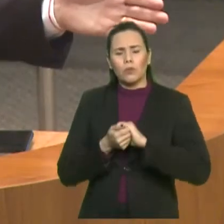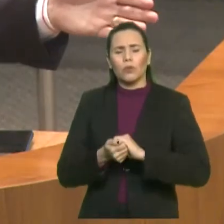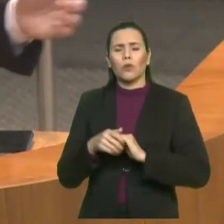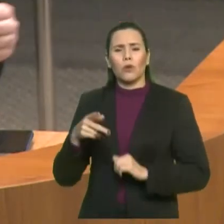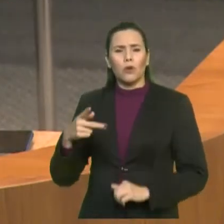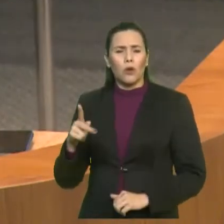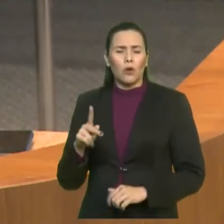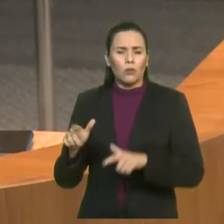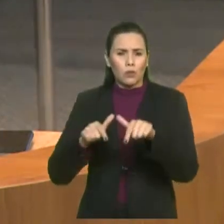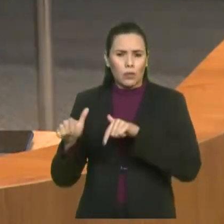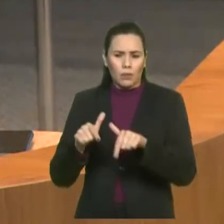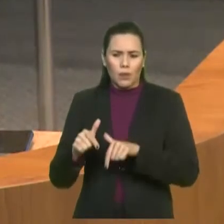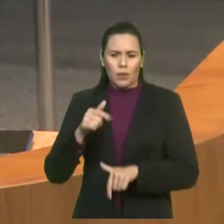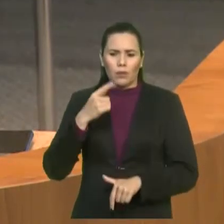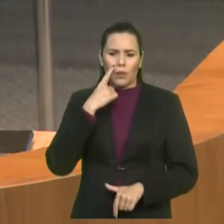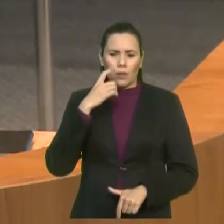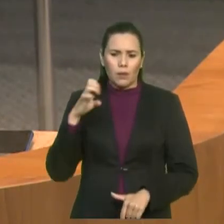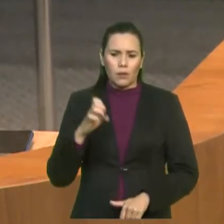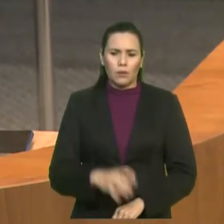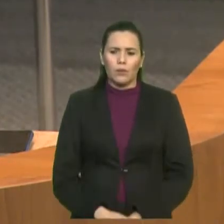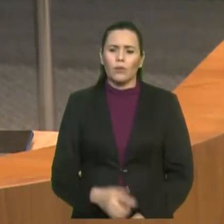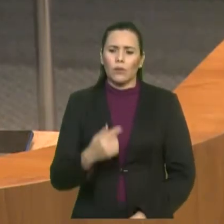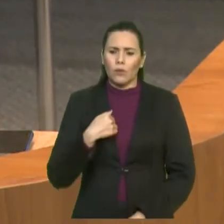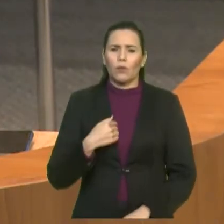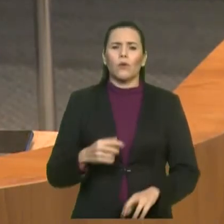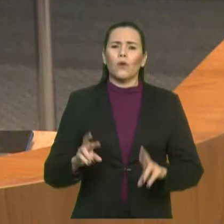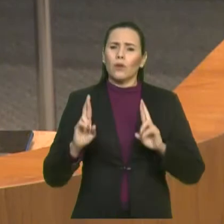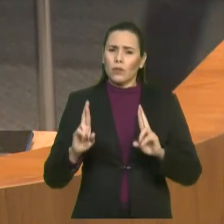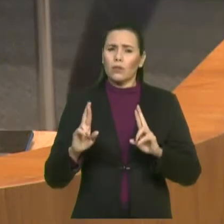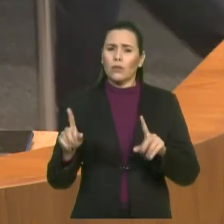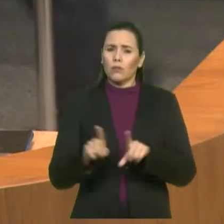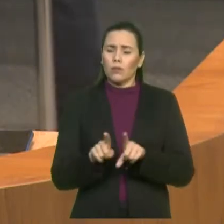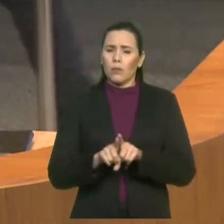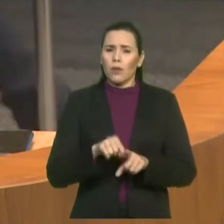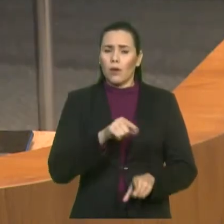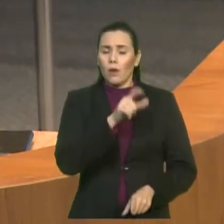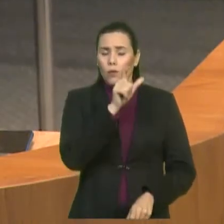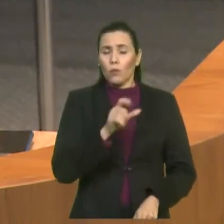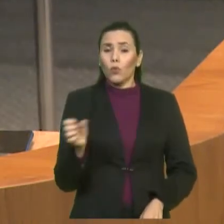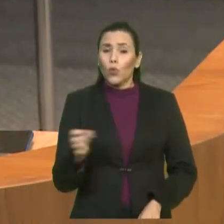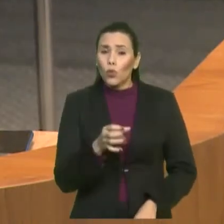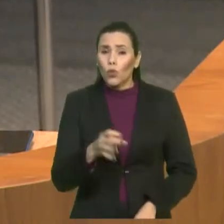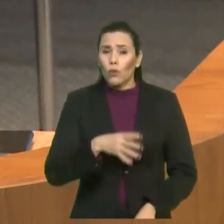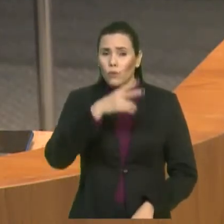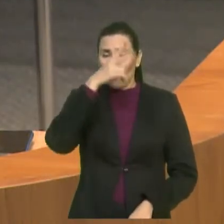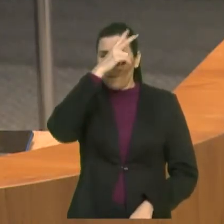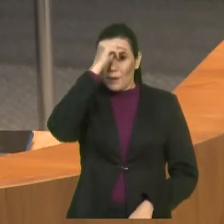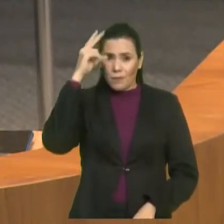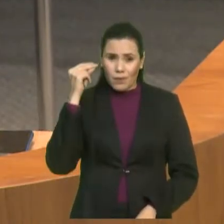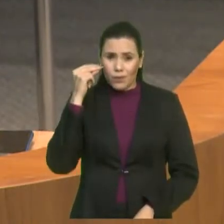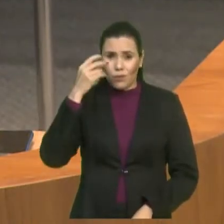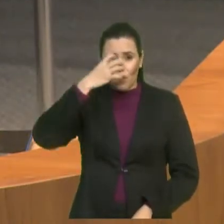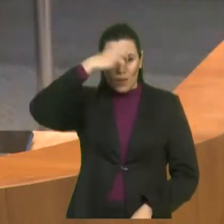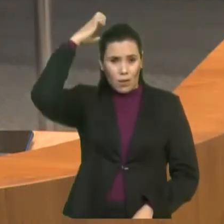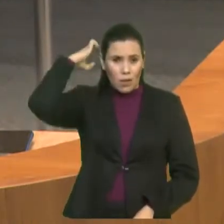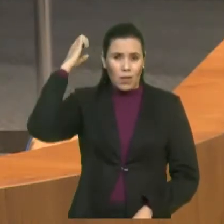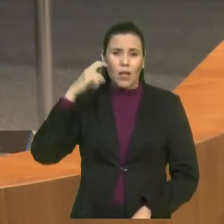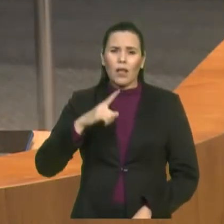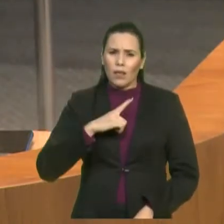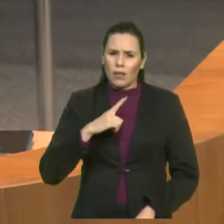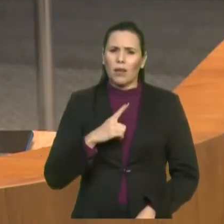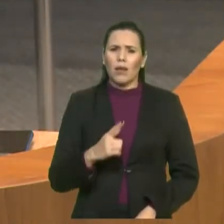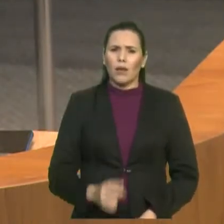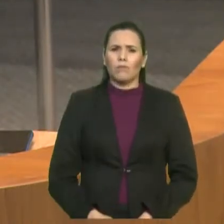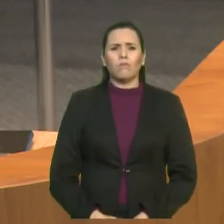fiz pessoalmente quando ele veio aqui, desejar ao novo prefeito, prefeito Eduardo Braide, que tenha êxito na administração à frente da nossa